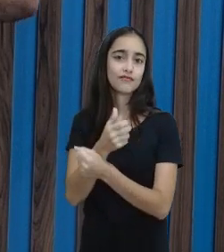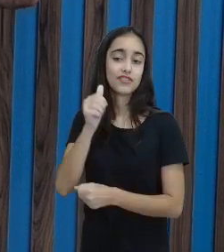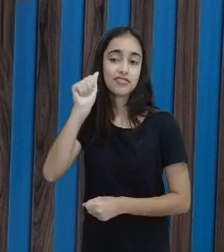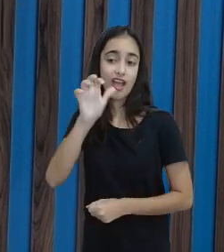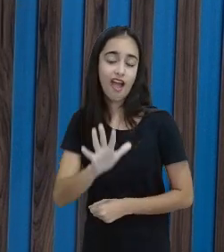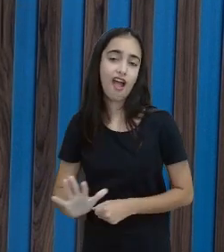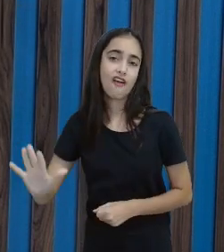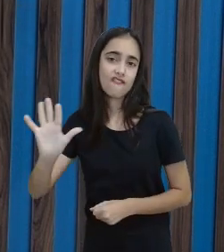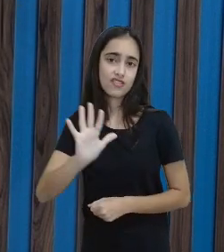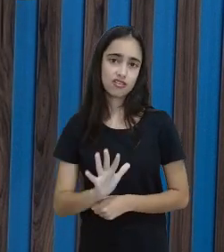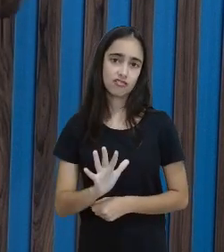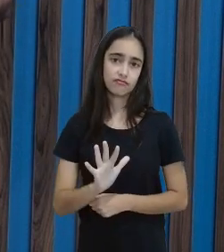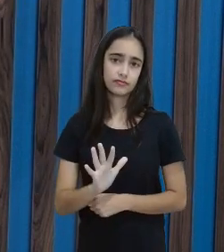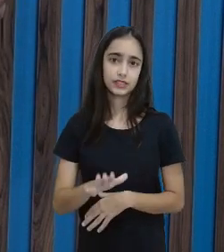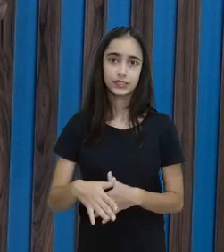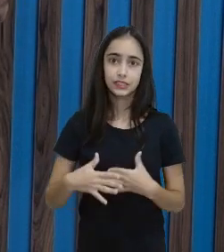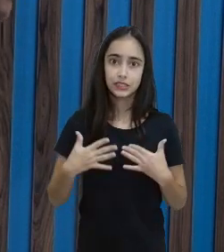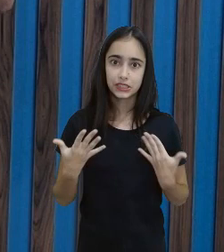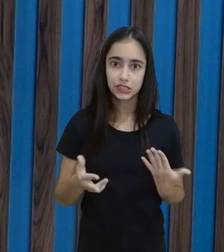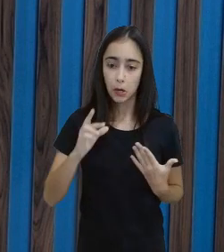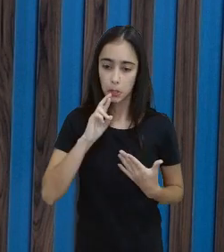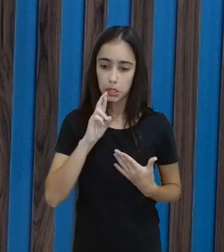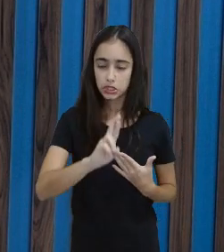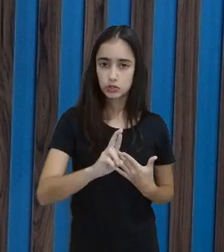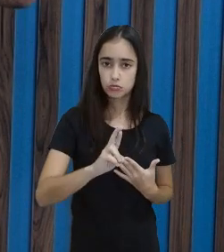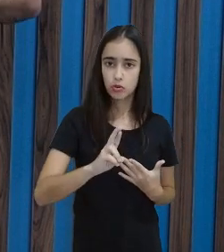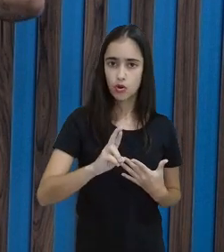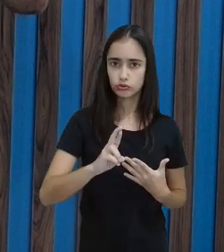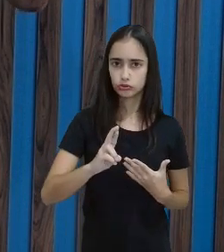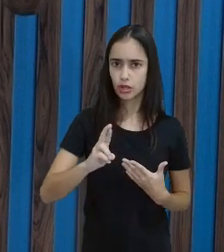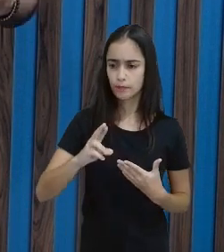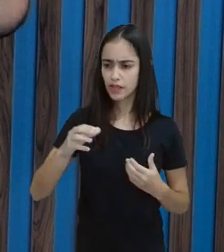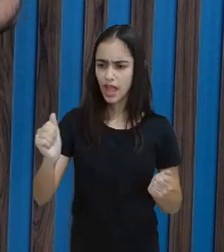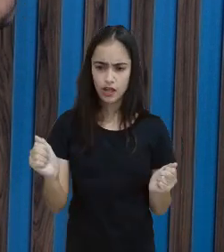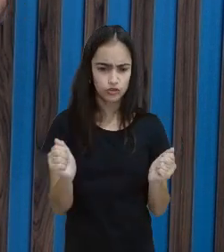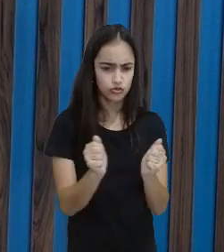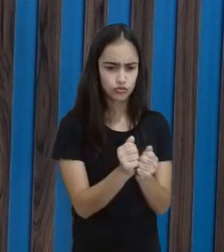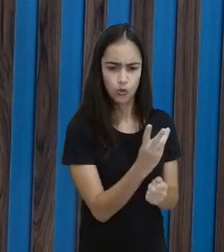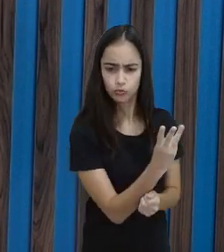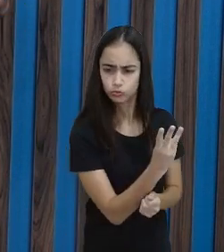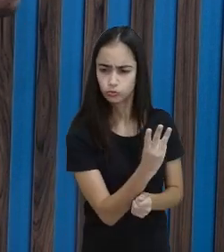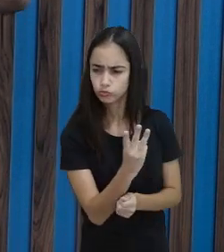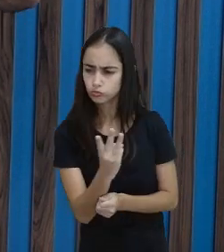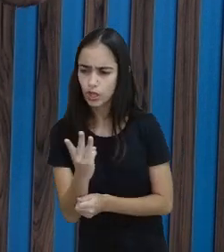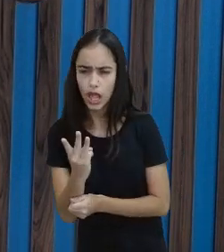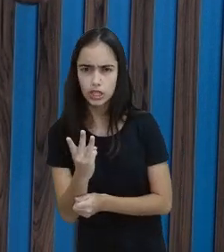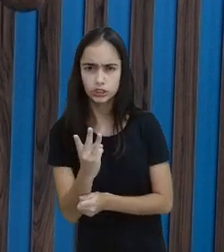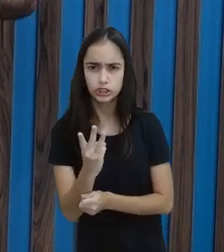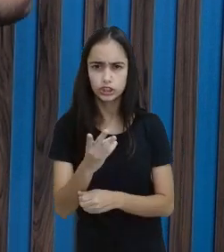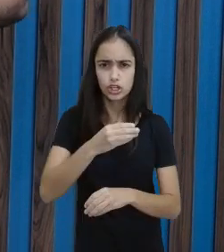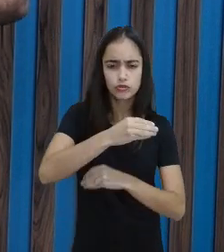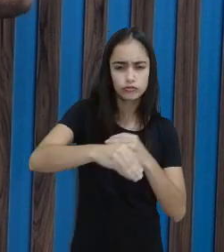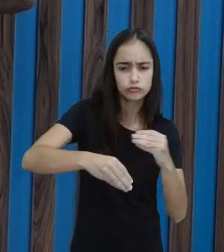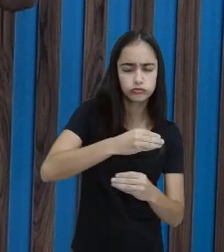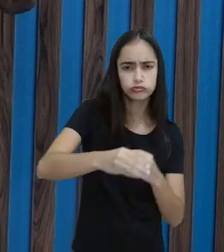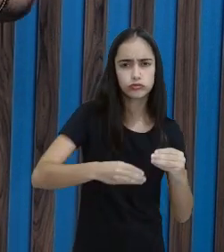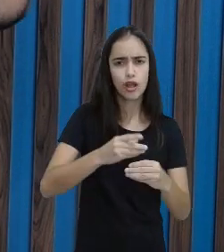Então, o resultado disso, da junção dessas 3 etnias, será um processo